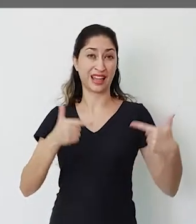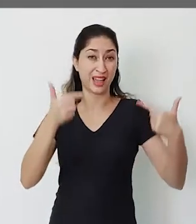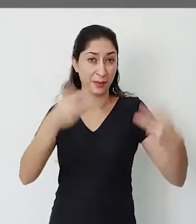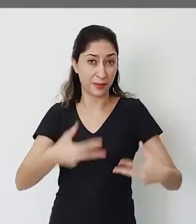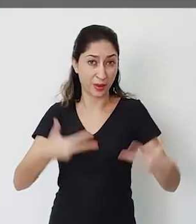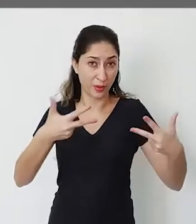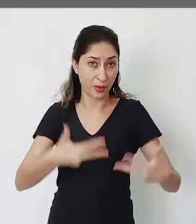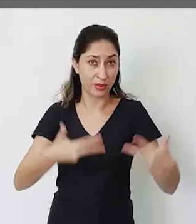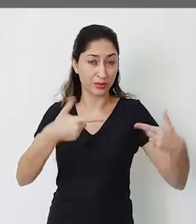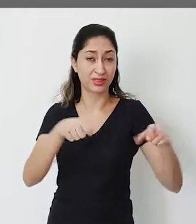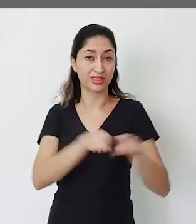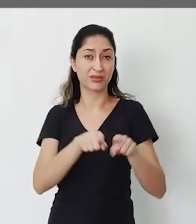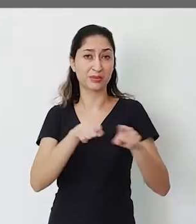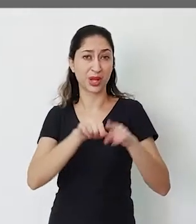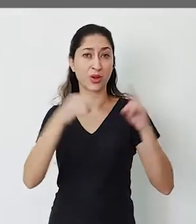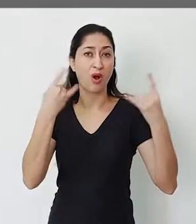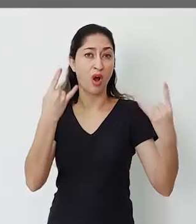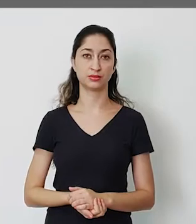corpo, e essa